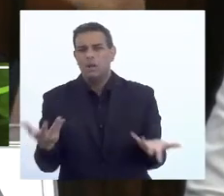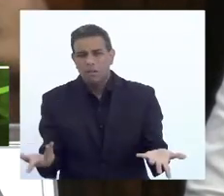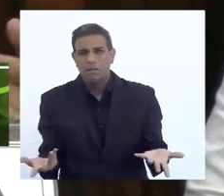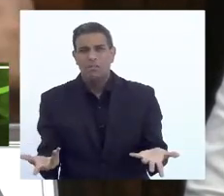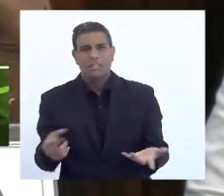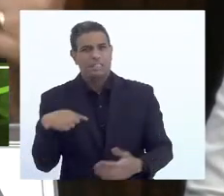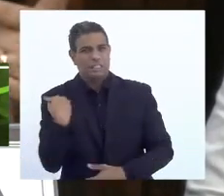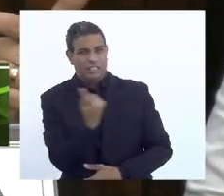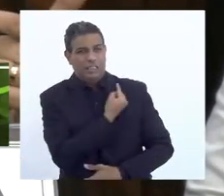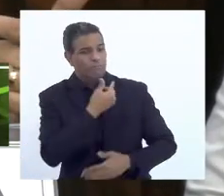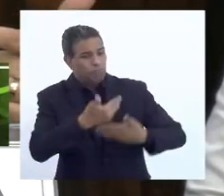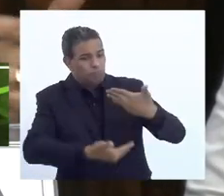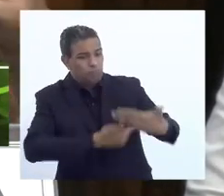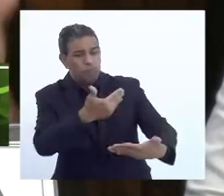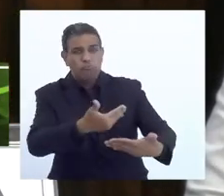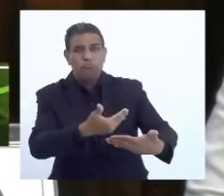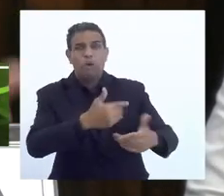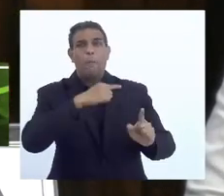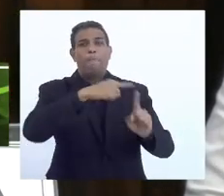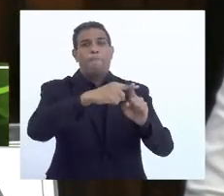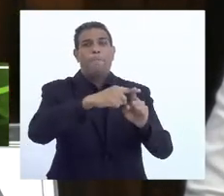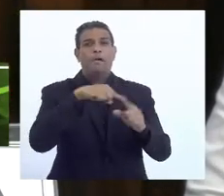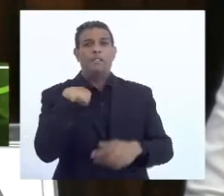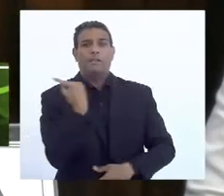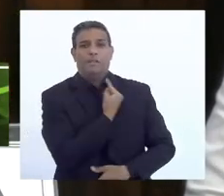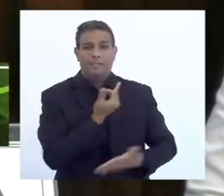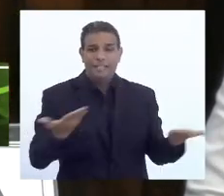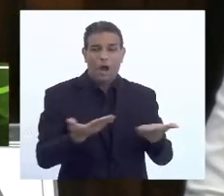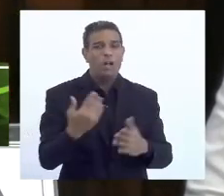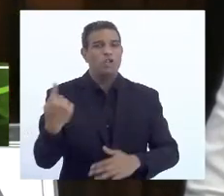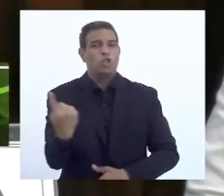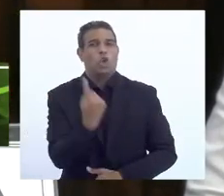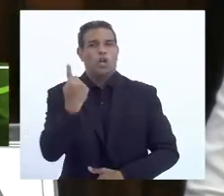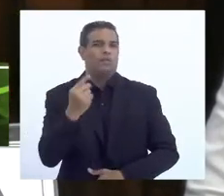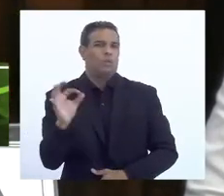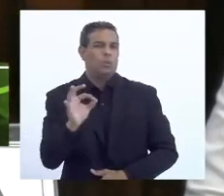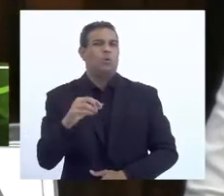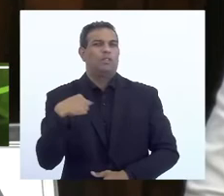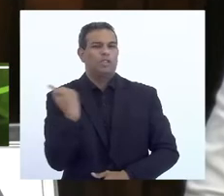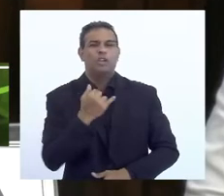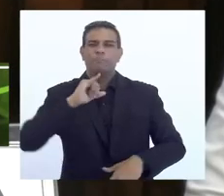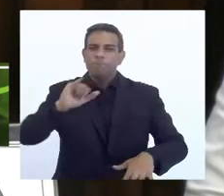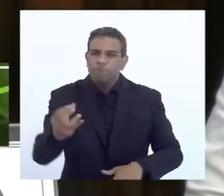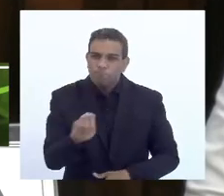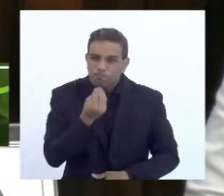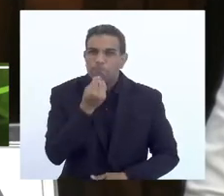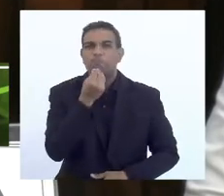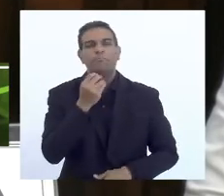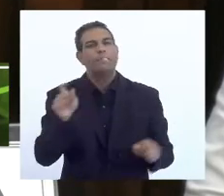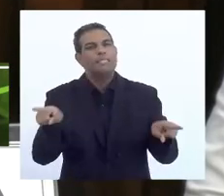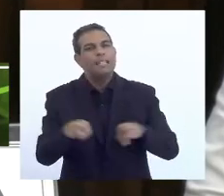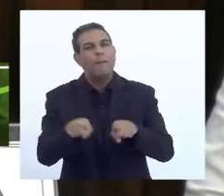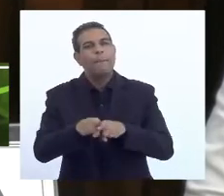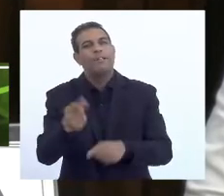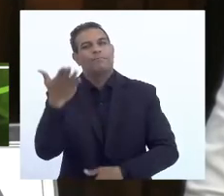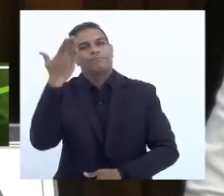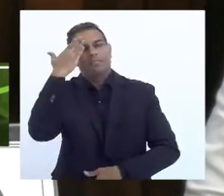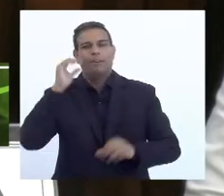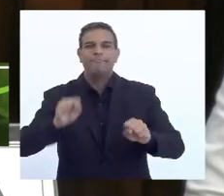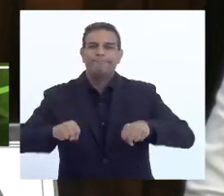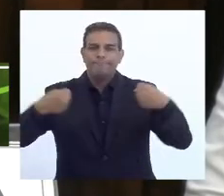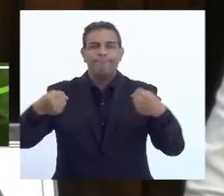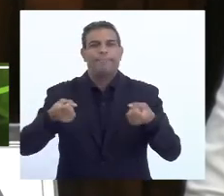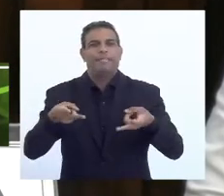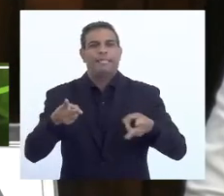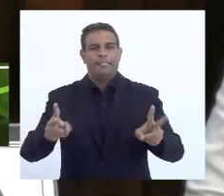Então, nós avançamos, e avançamos porque nós não estamos sozinhas. E eu acho que é importante que nós saibamos e reafirmemos